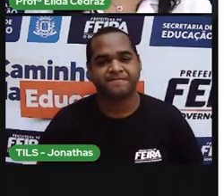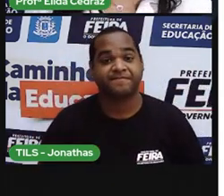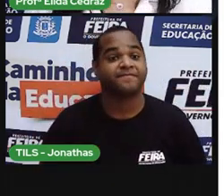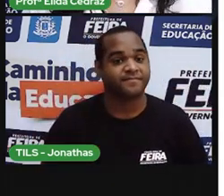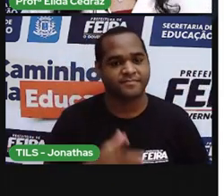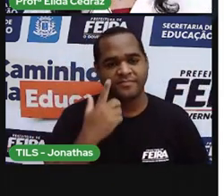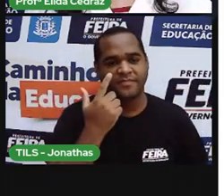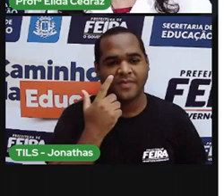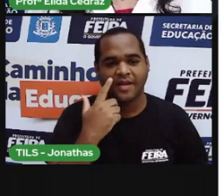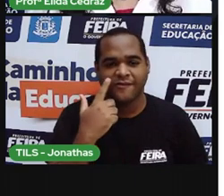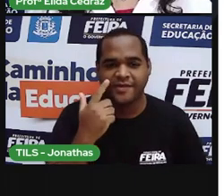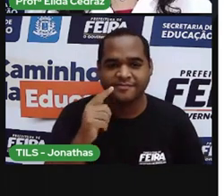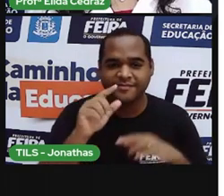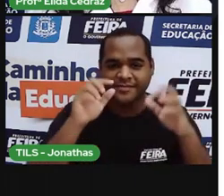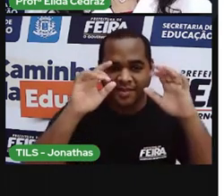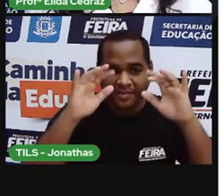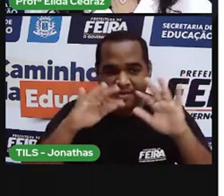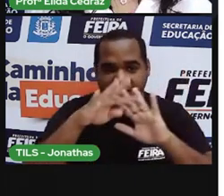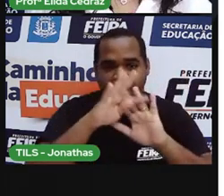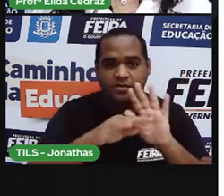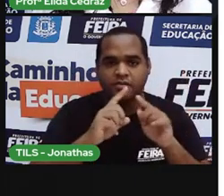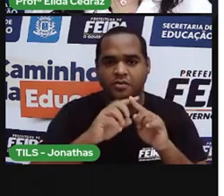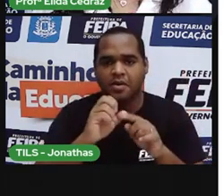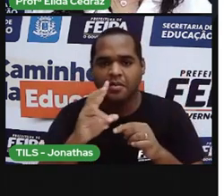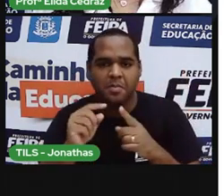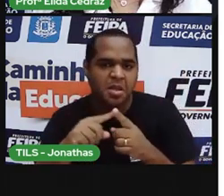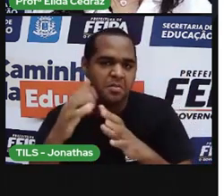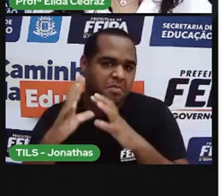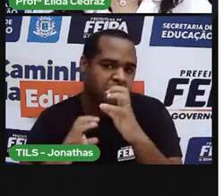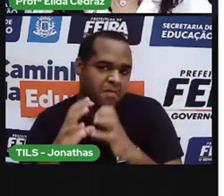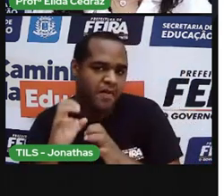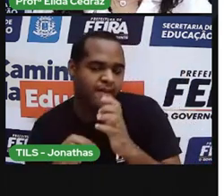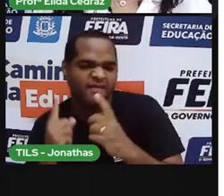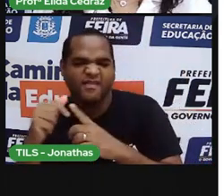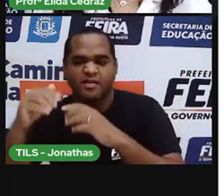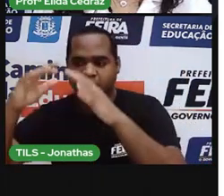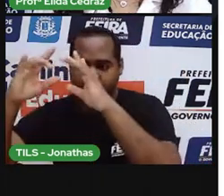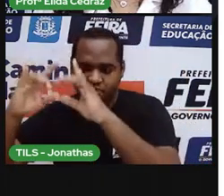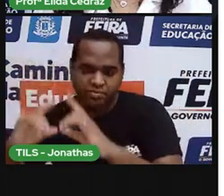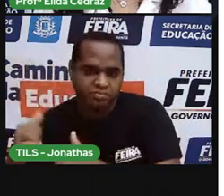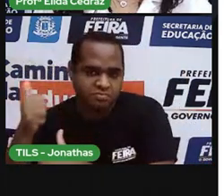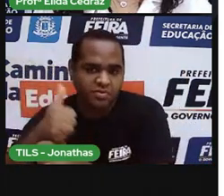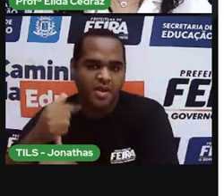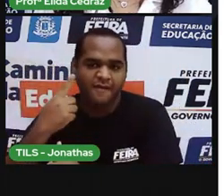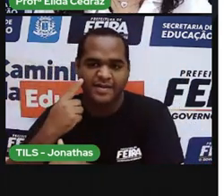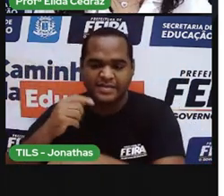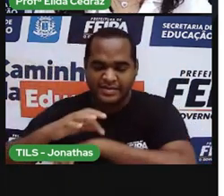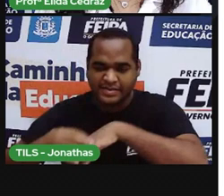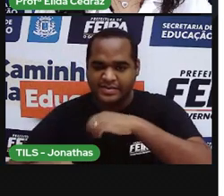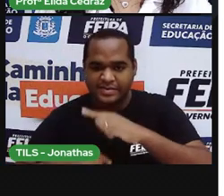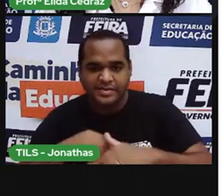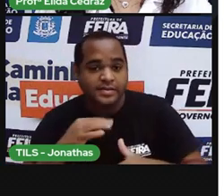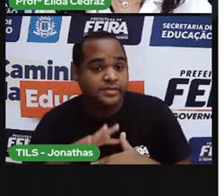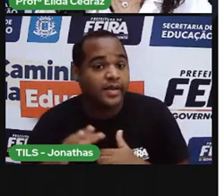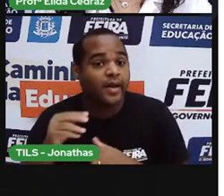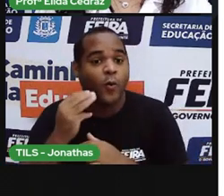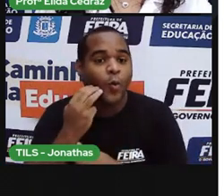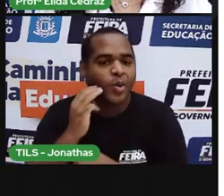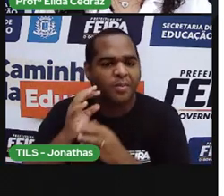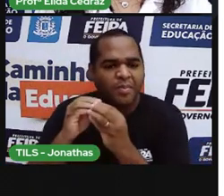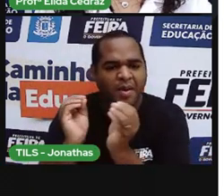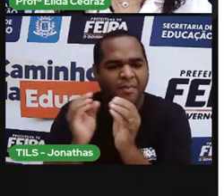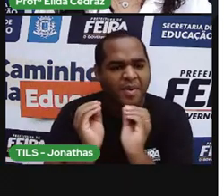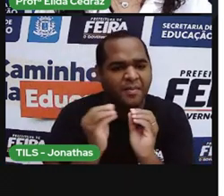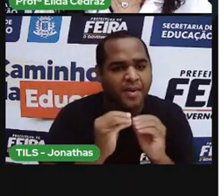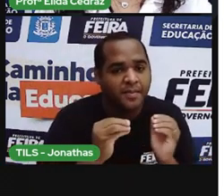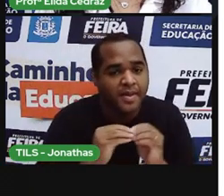assim: o cravo brigou com a rosa debaixo de uma sacada, o cravo saiu ferido e a rosa despedaçada.